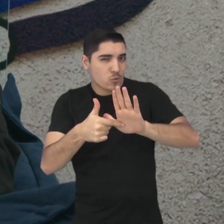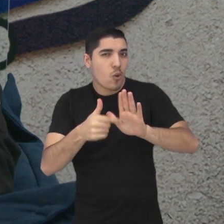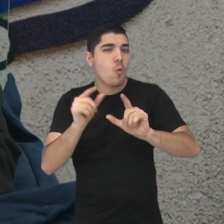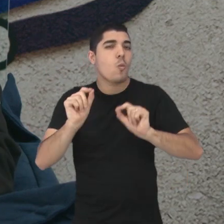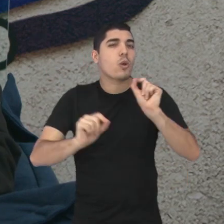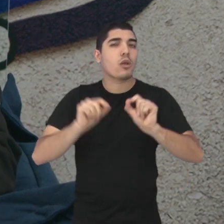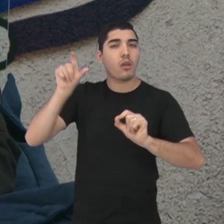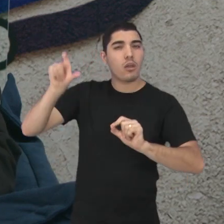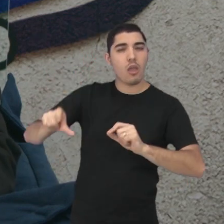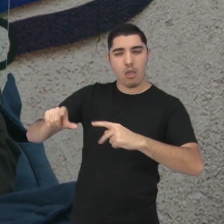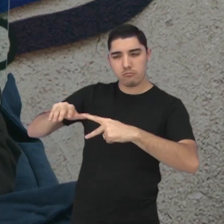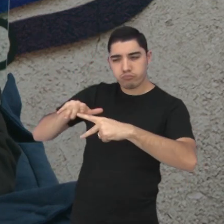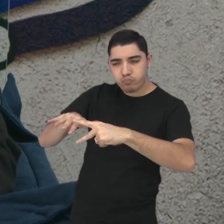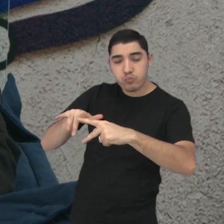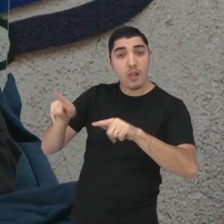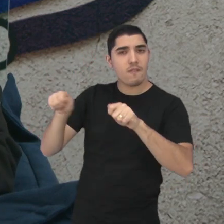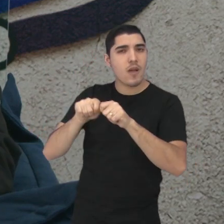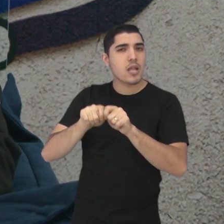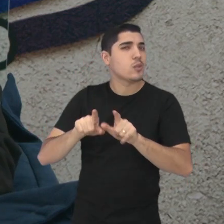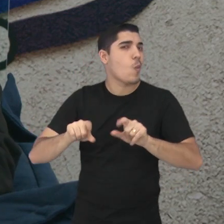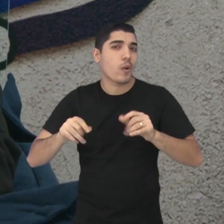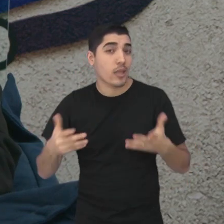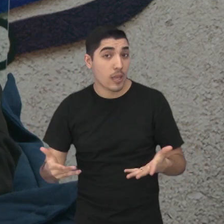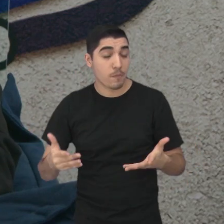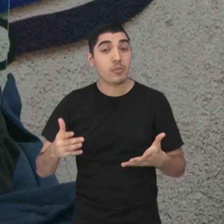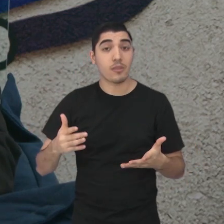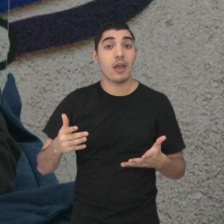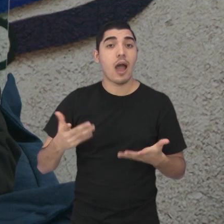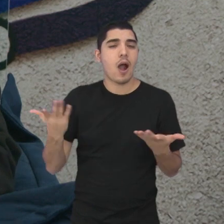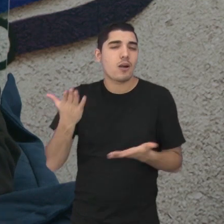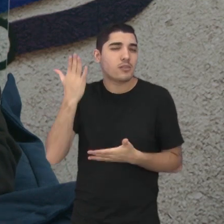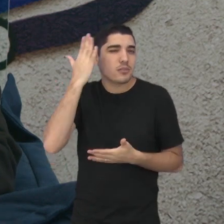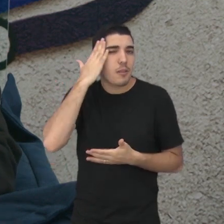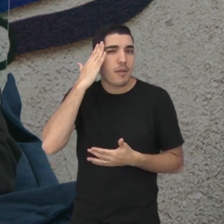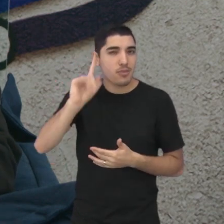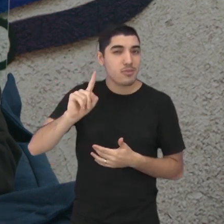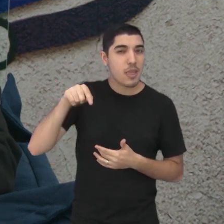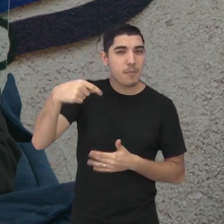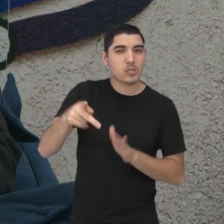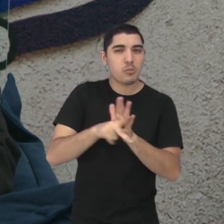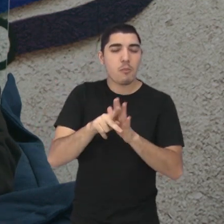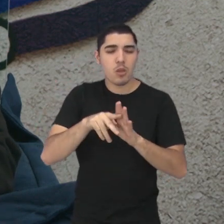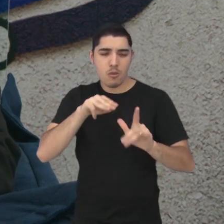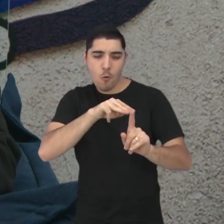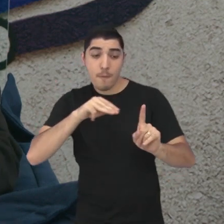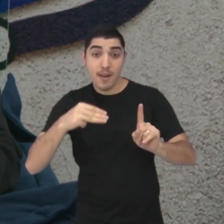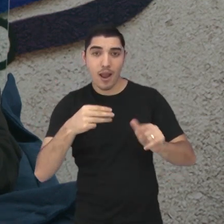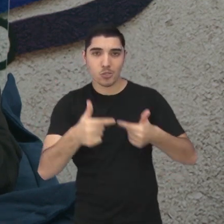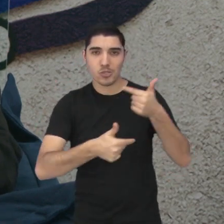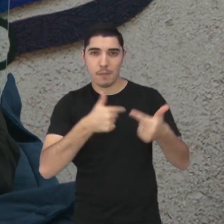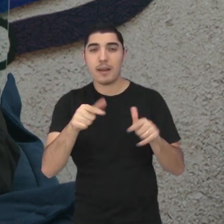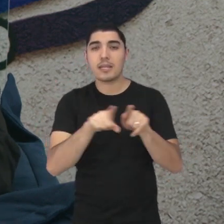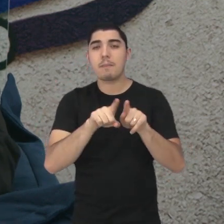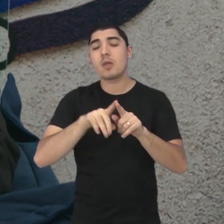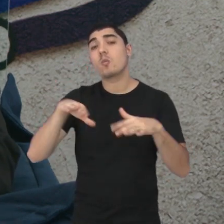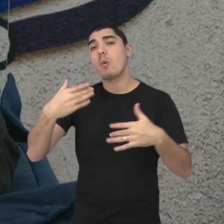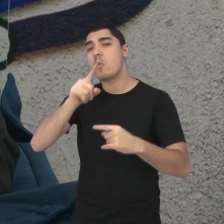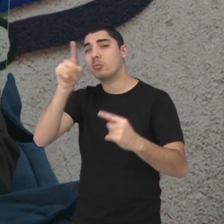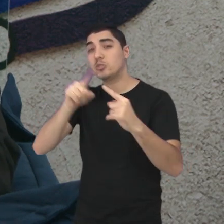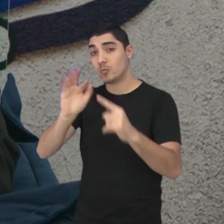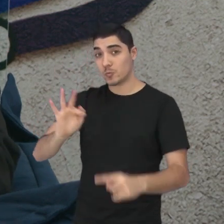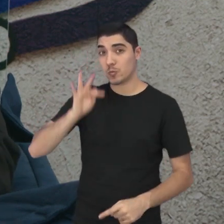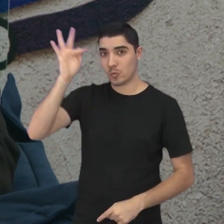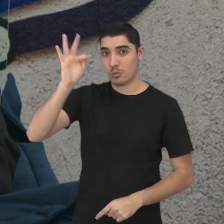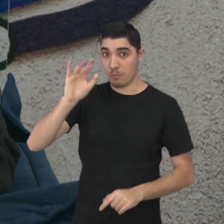pouco mais do que faz um desenvolvedor de games, a gente vai desbravar o mercado de trabalho e outras perspectivas